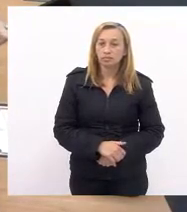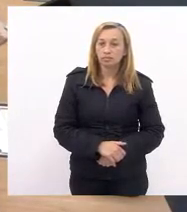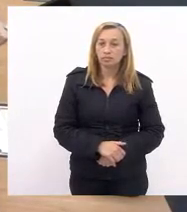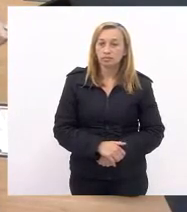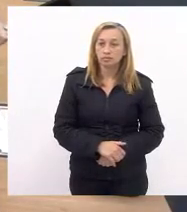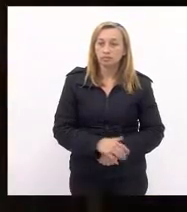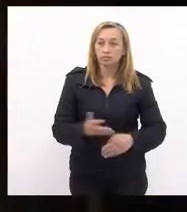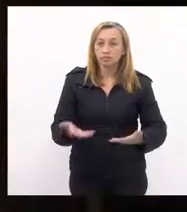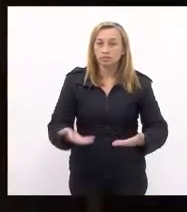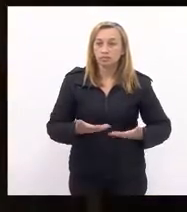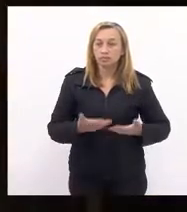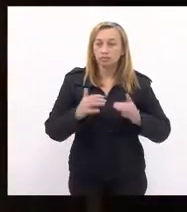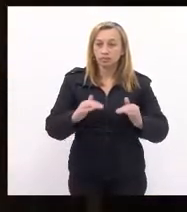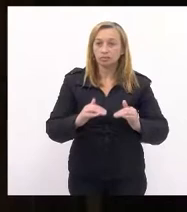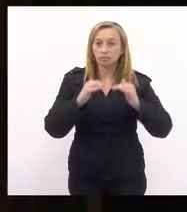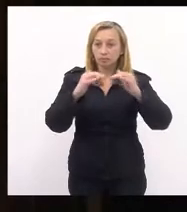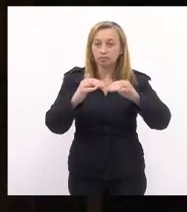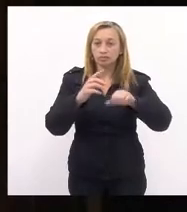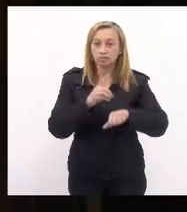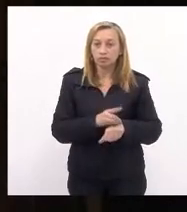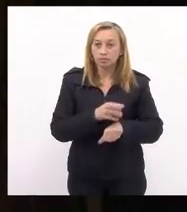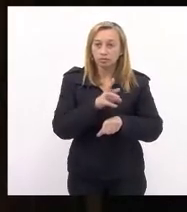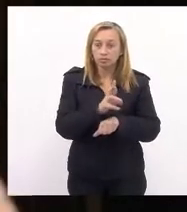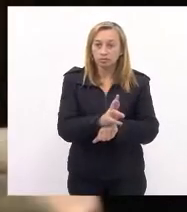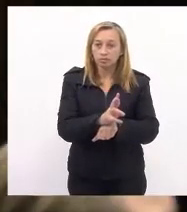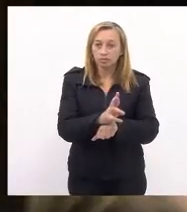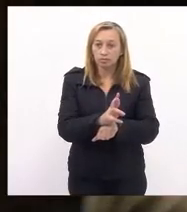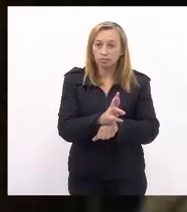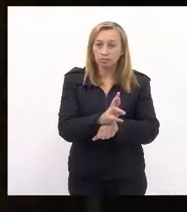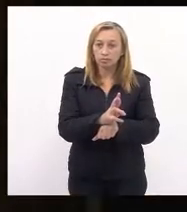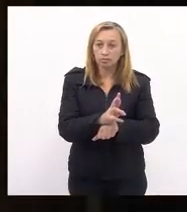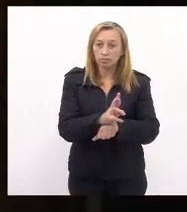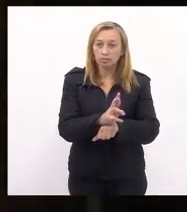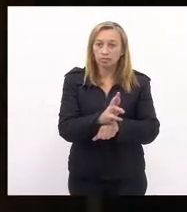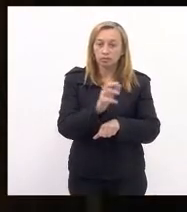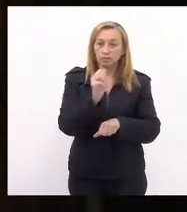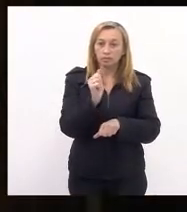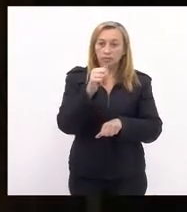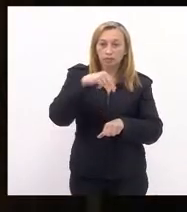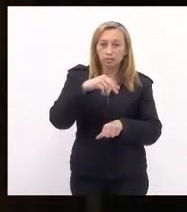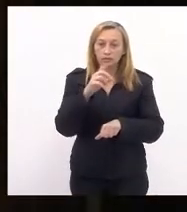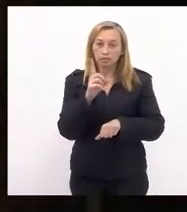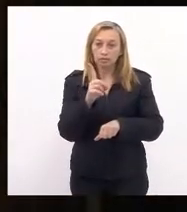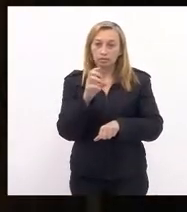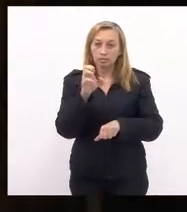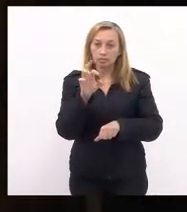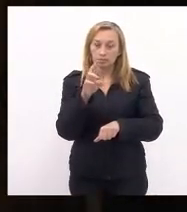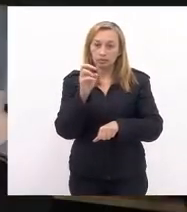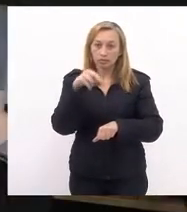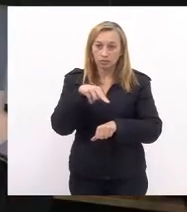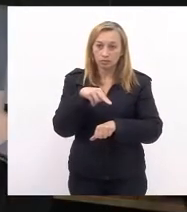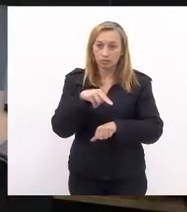Tenho a honra de chamar o excelentíssimo doutor Anderson Mateus.